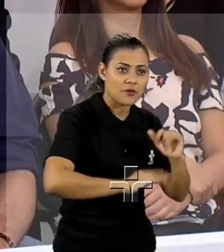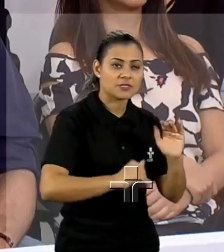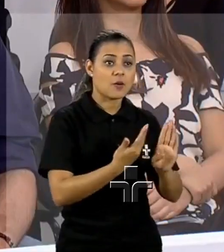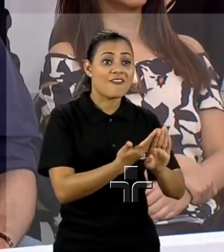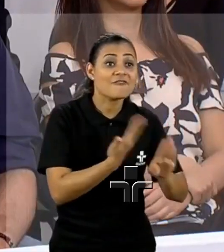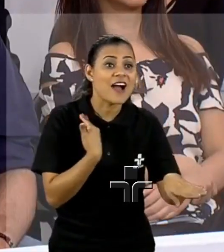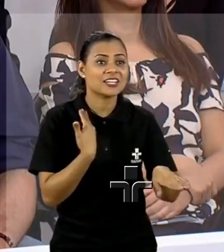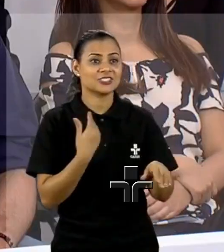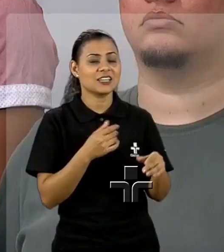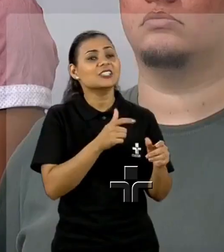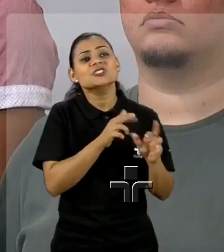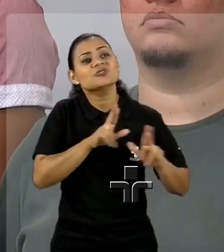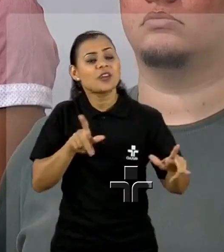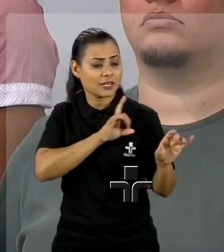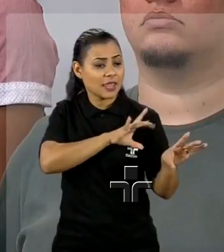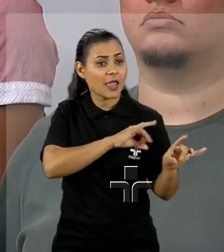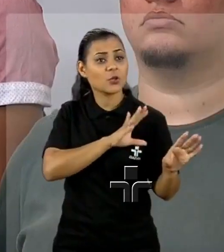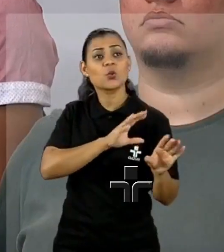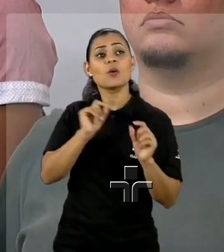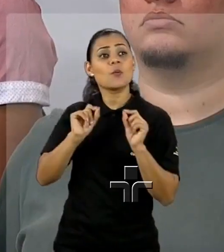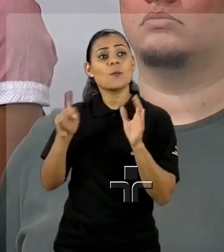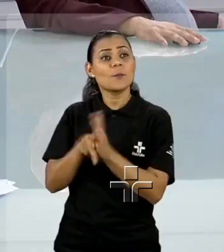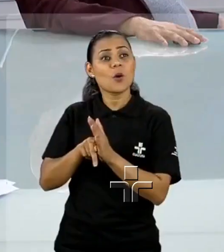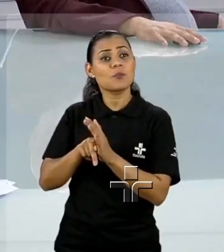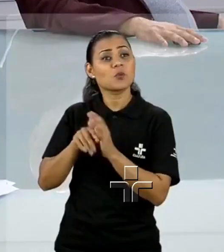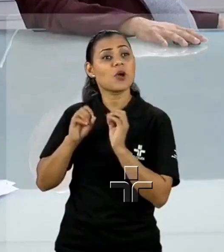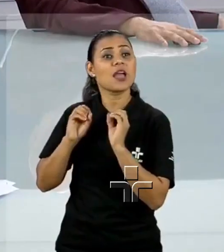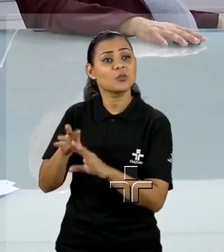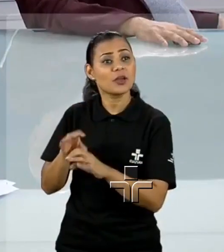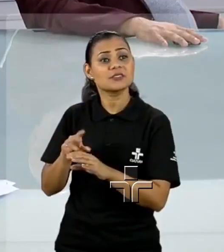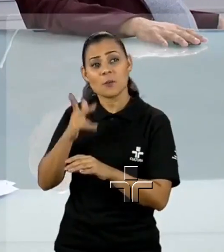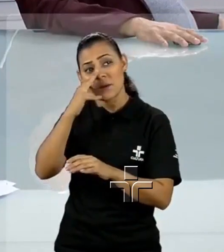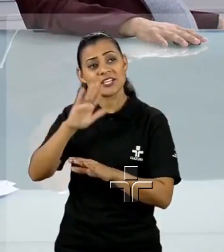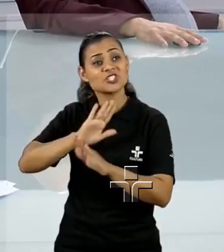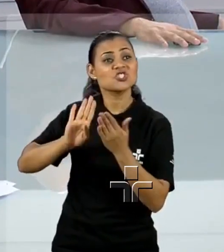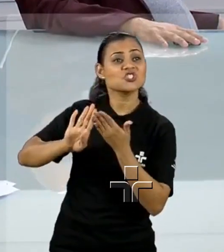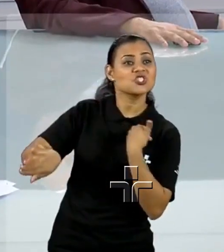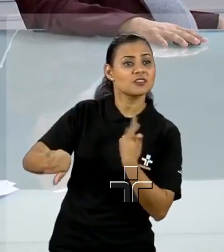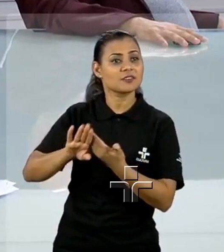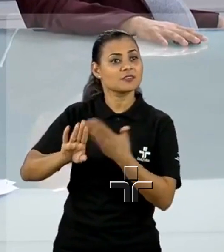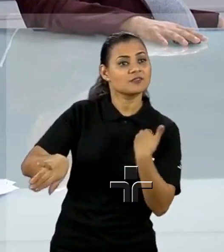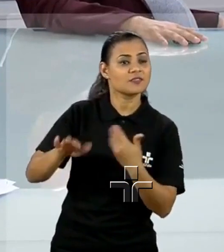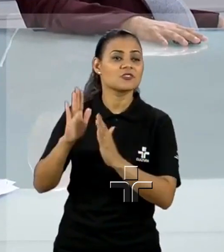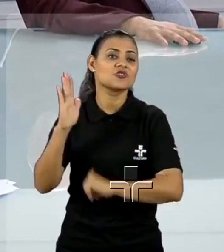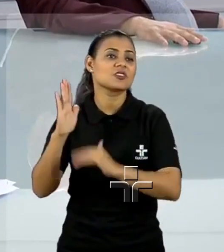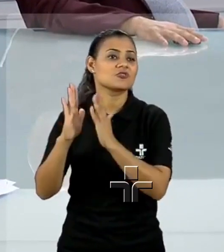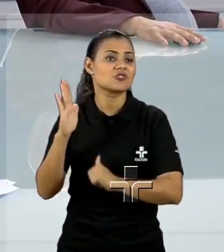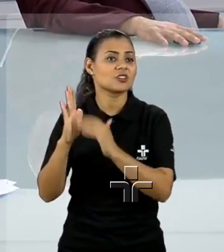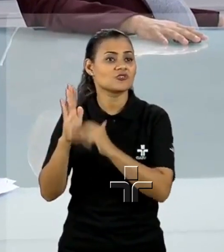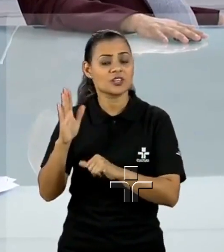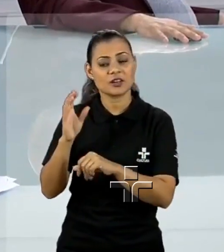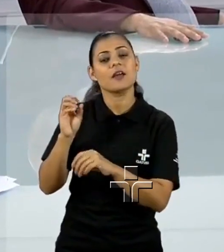alguns cursos mais profissionalizantes a formação humanística, né? Que vai justamente na direção de você